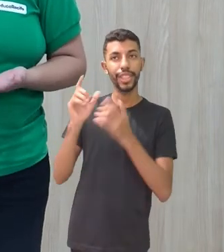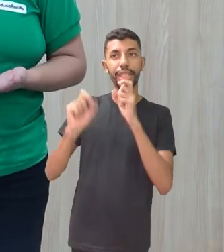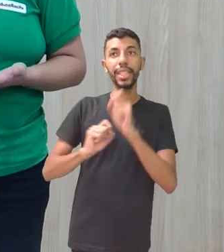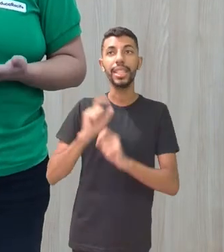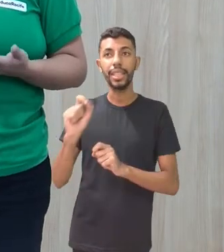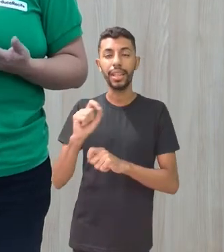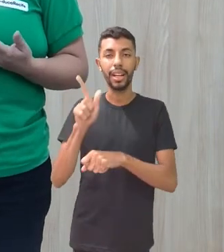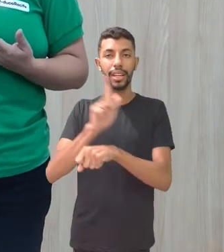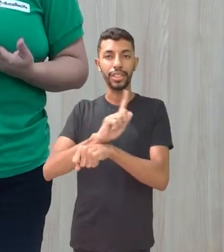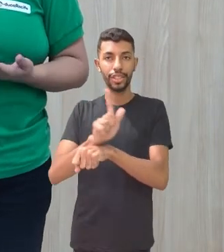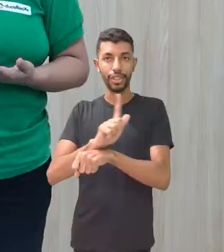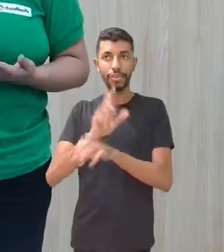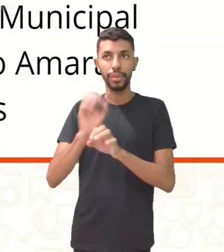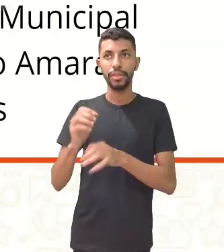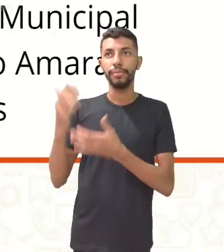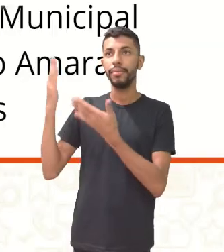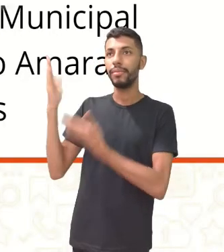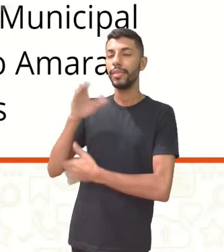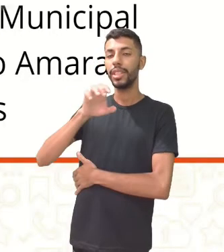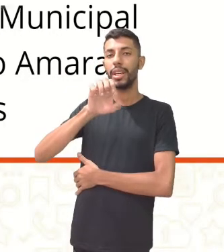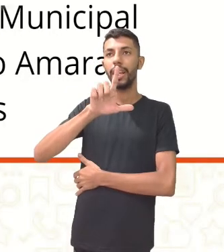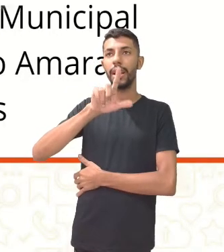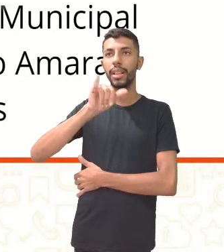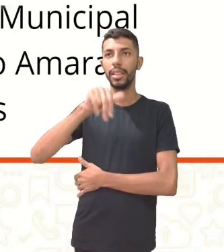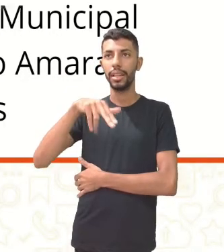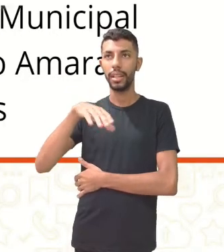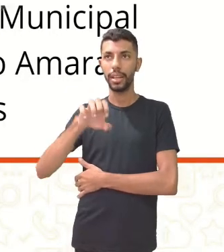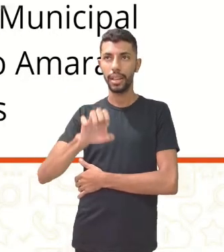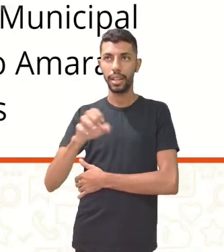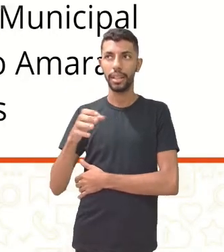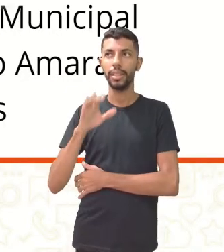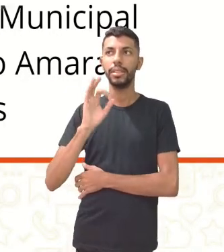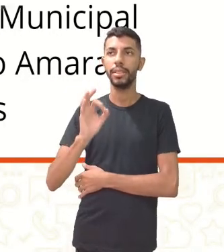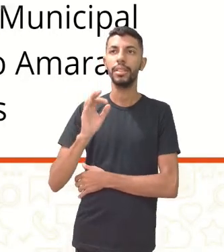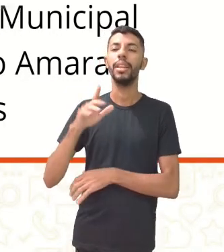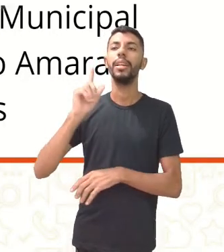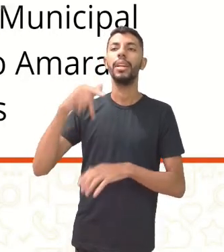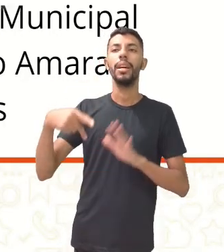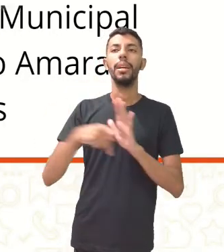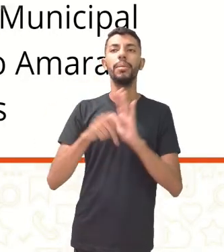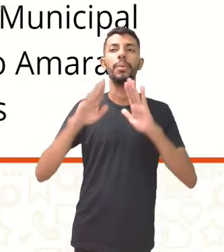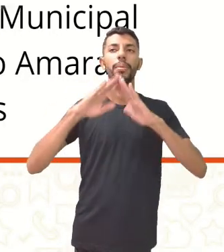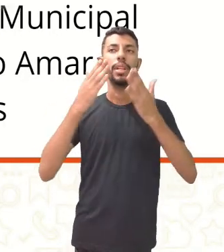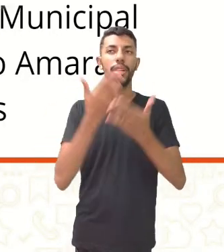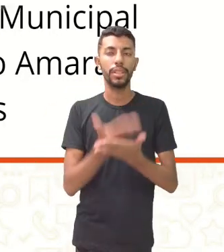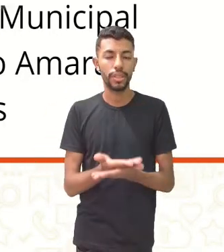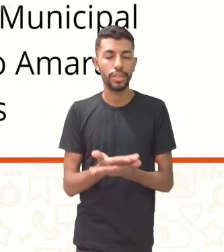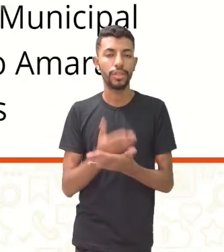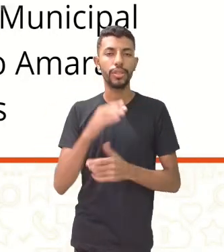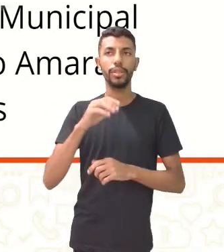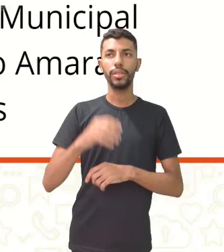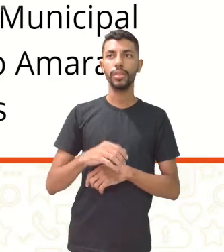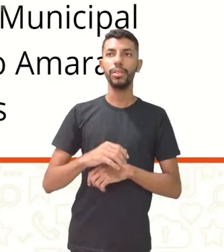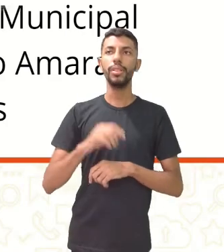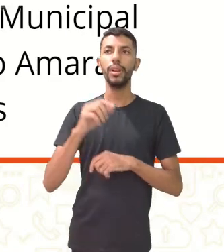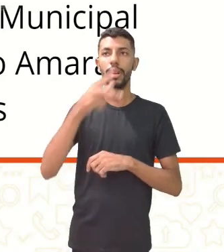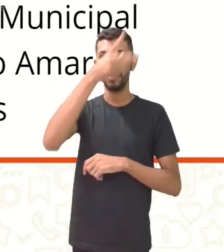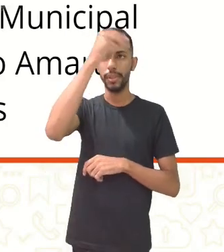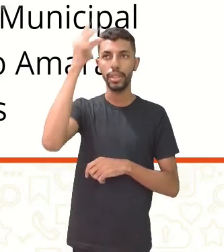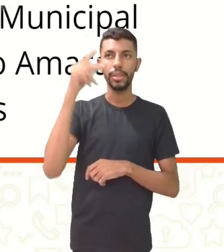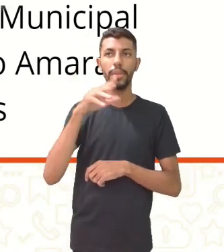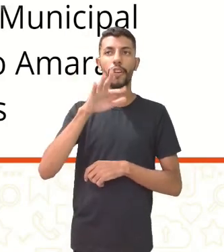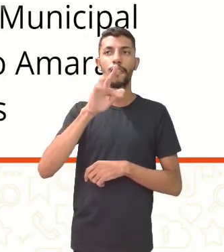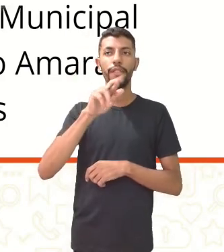gestora, a gestora Elaine Rodrigues, ela que é gestora da Creche Escola Municipal Francisco do